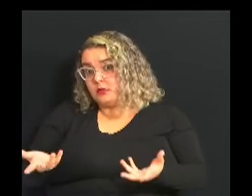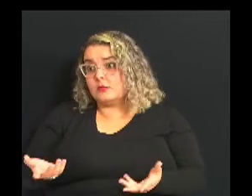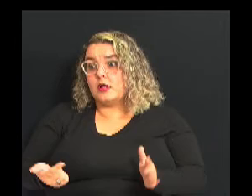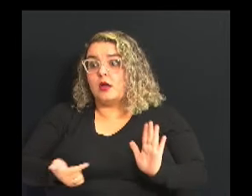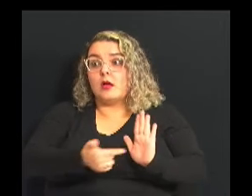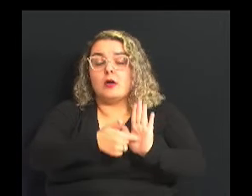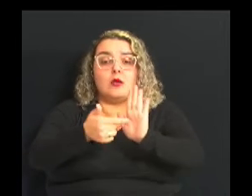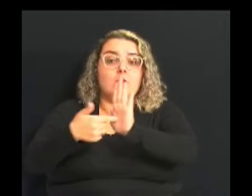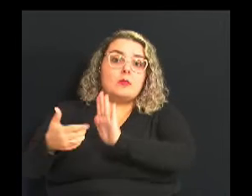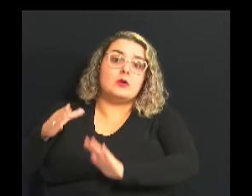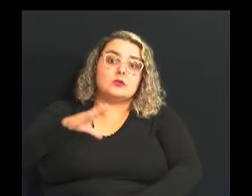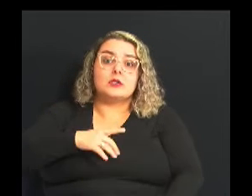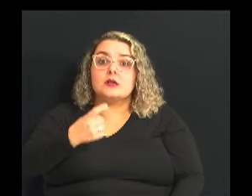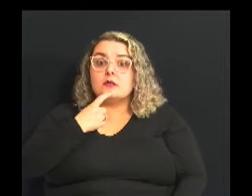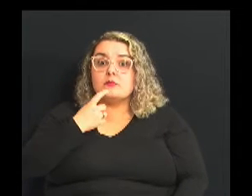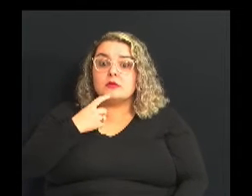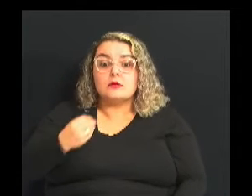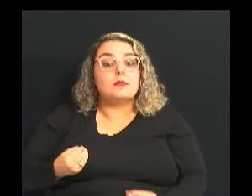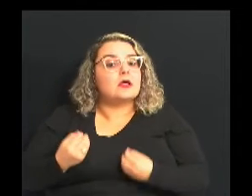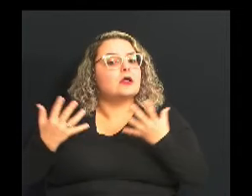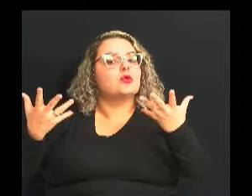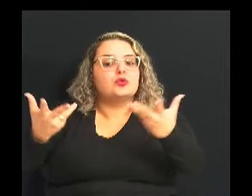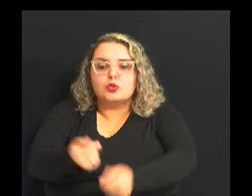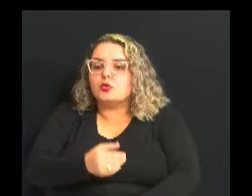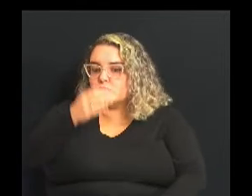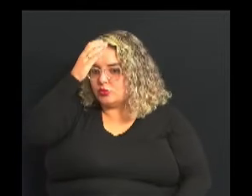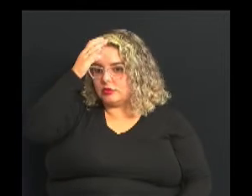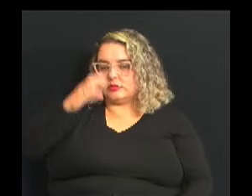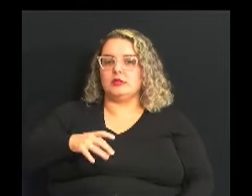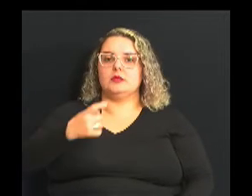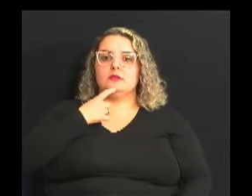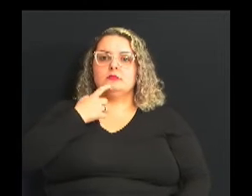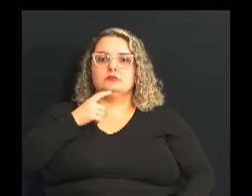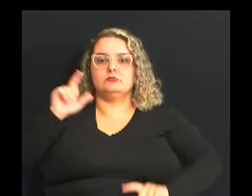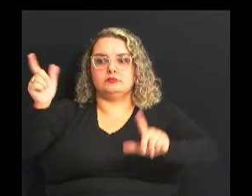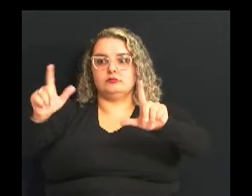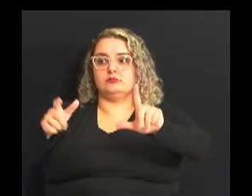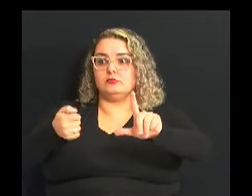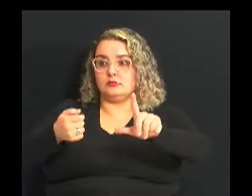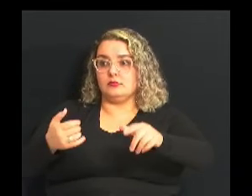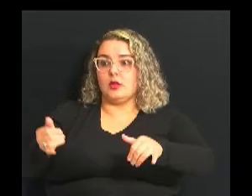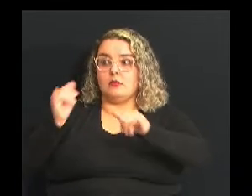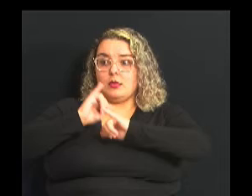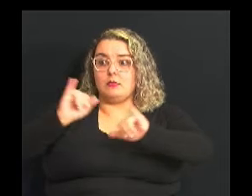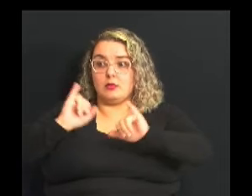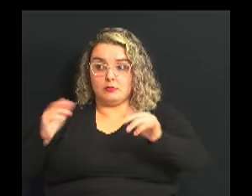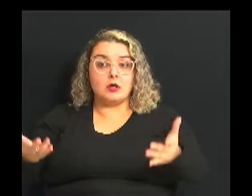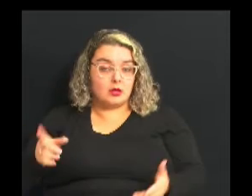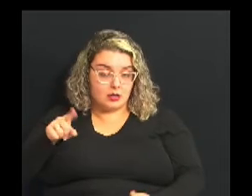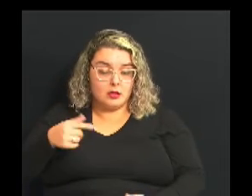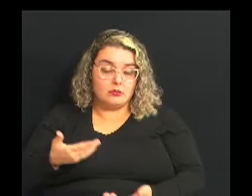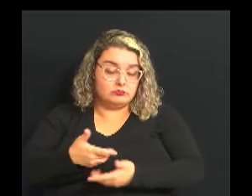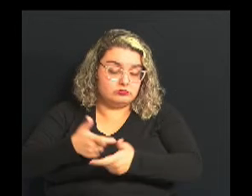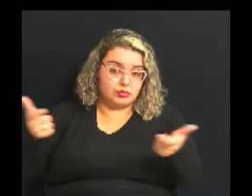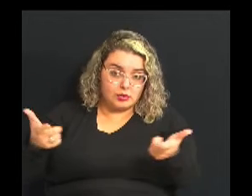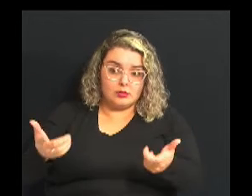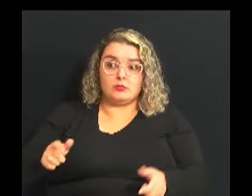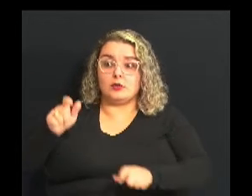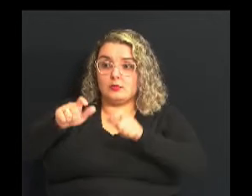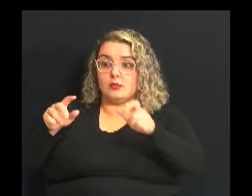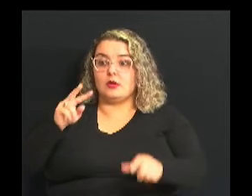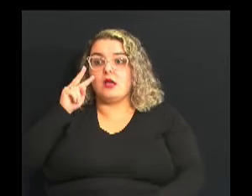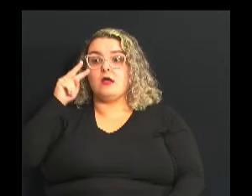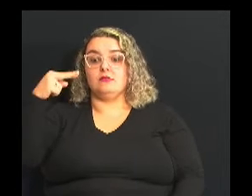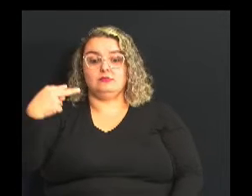Campinas para Campinas, né? Então, o sujeito que liga, nossa propaganda, inclusive boca a boca, é muito grande, porque a pessoa se vê na TV